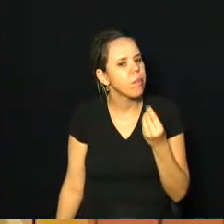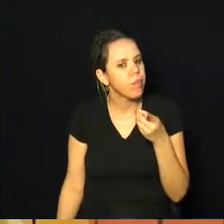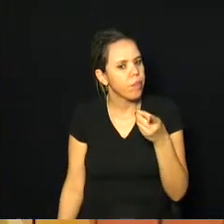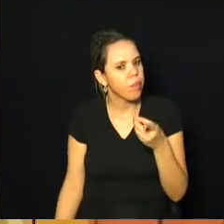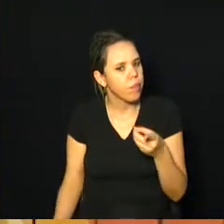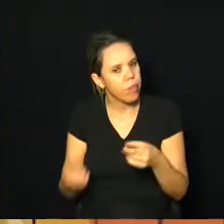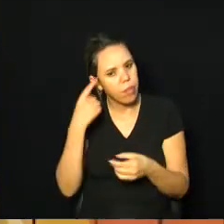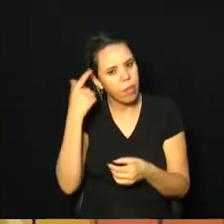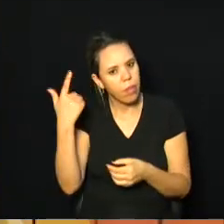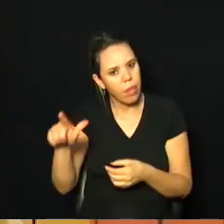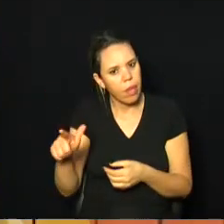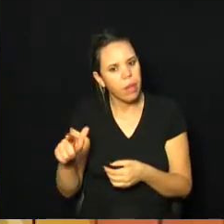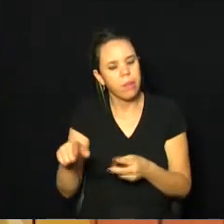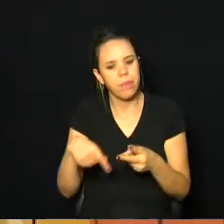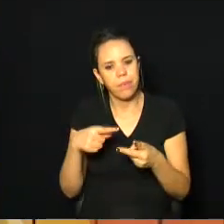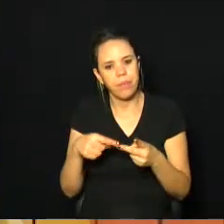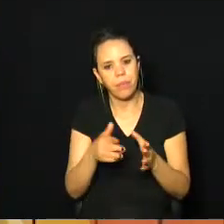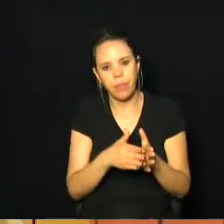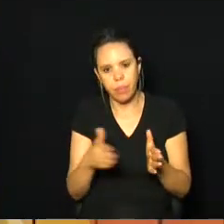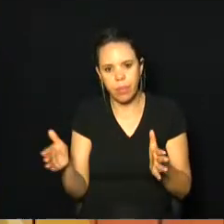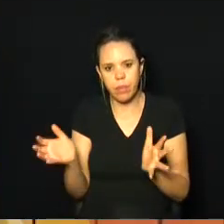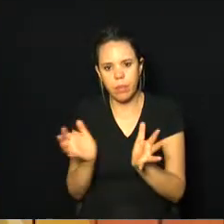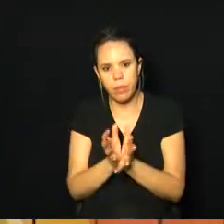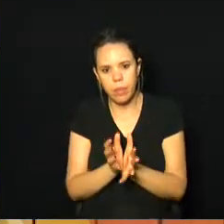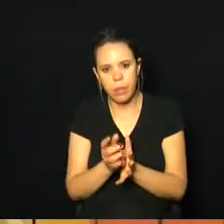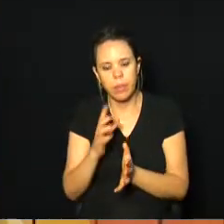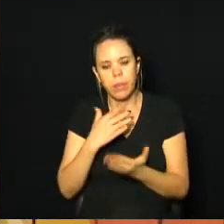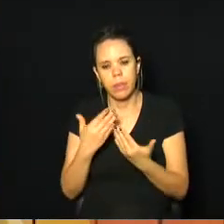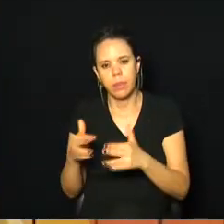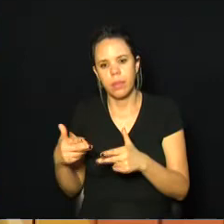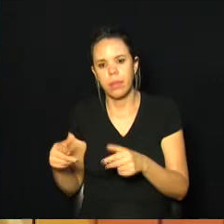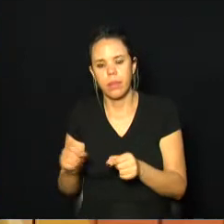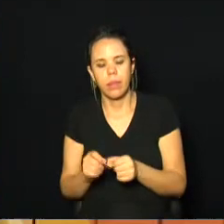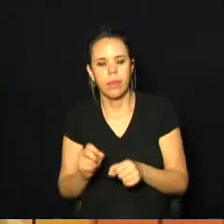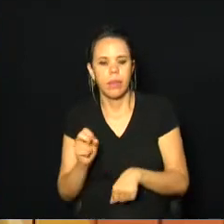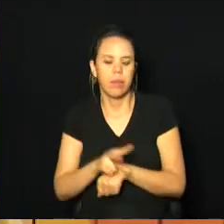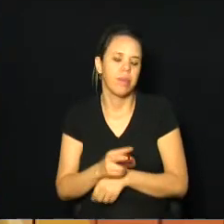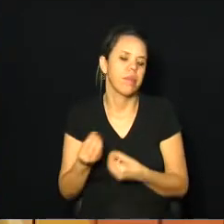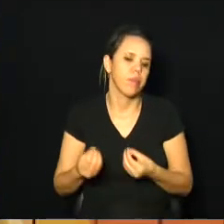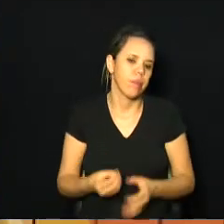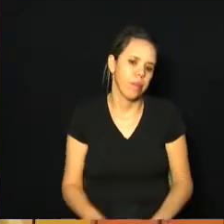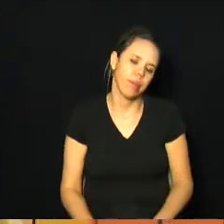estão pensando numa segunda edição, de abrir alguma outra vaga?